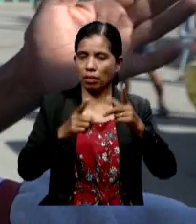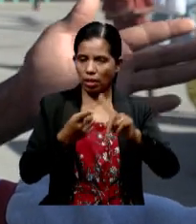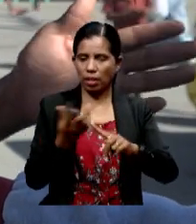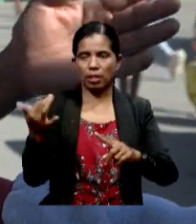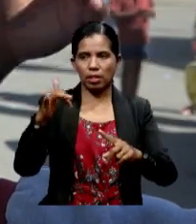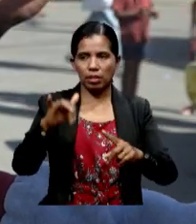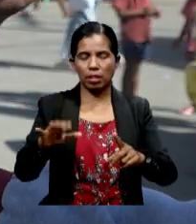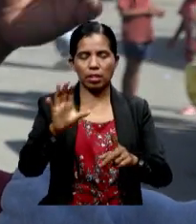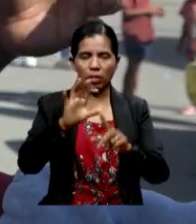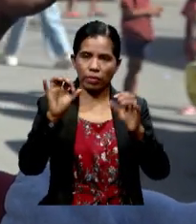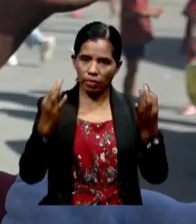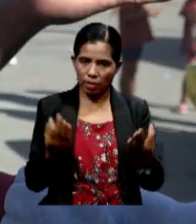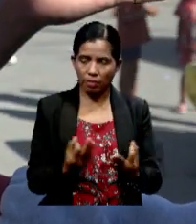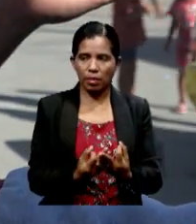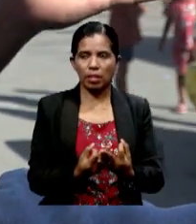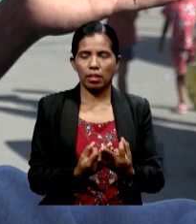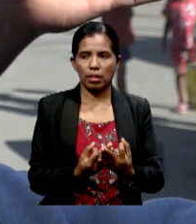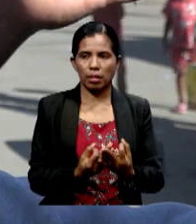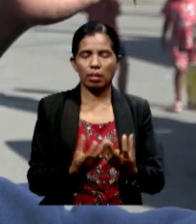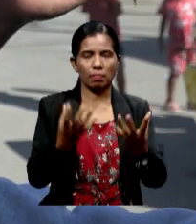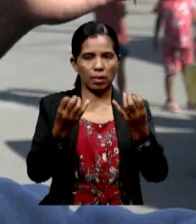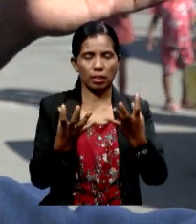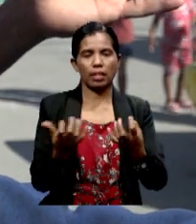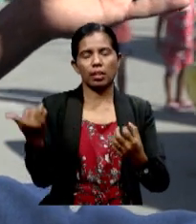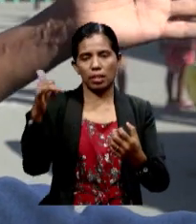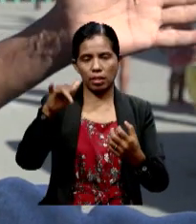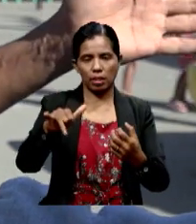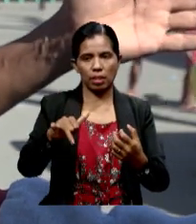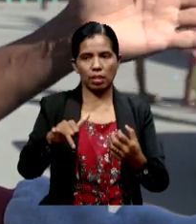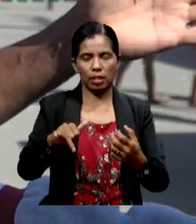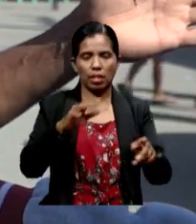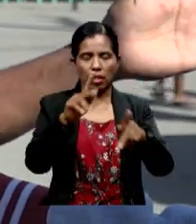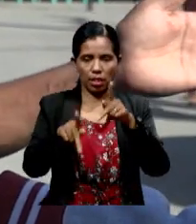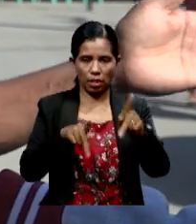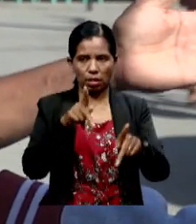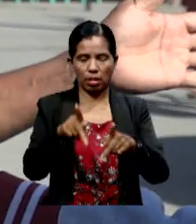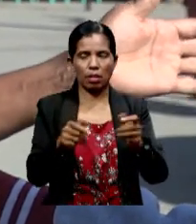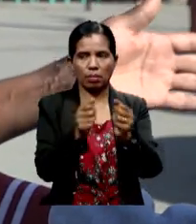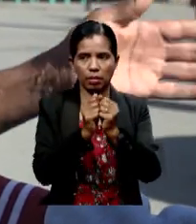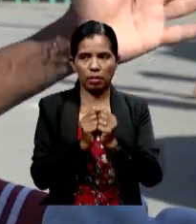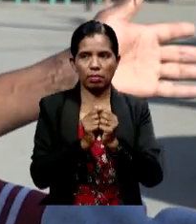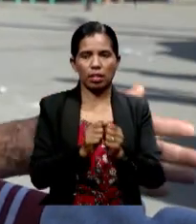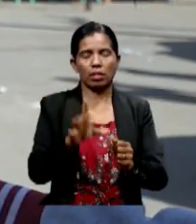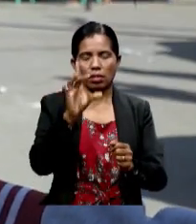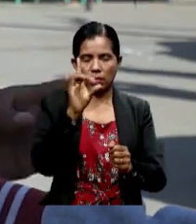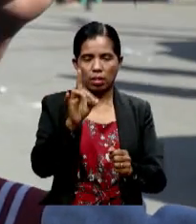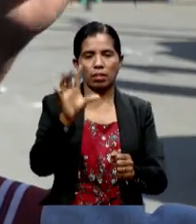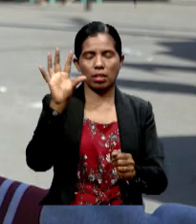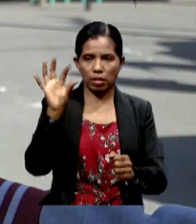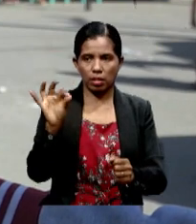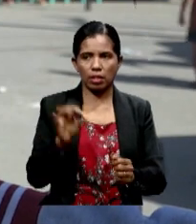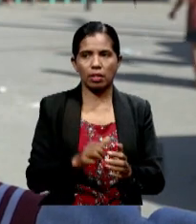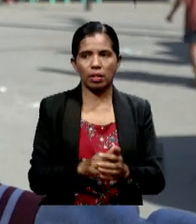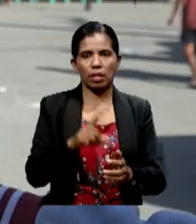balu sefi familia bar ge sirnia ema sirna be hamut balu nain walu nain sia ida